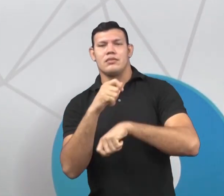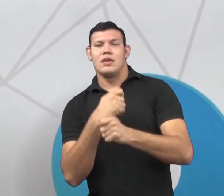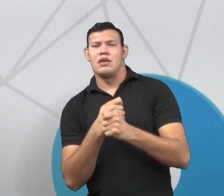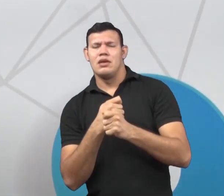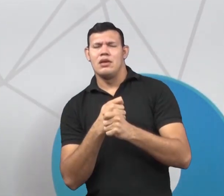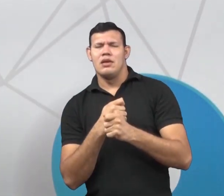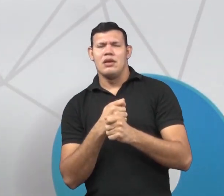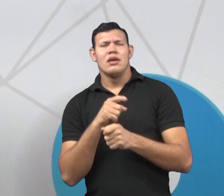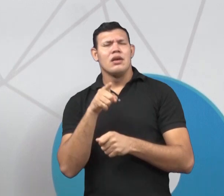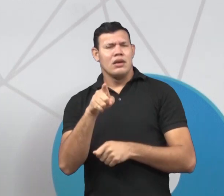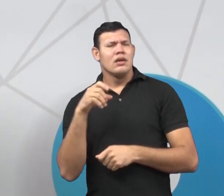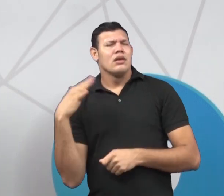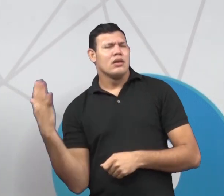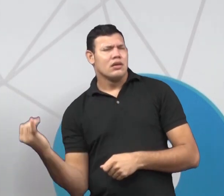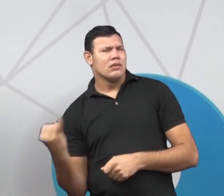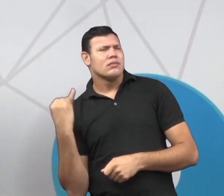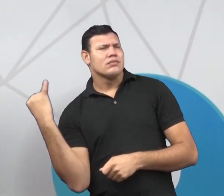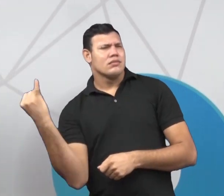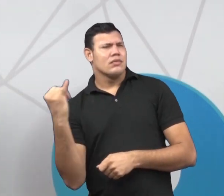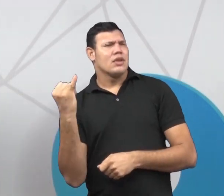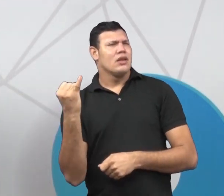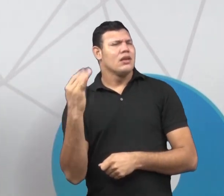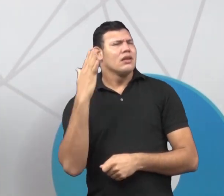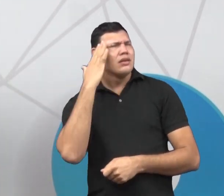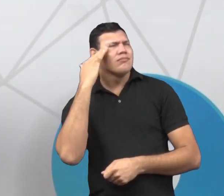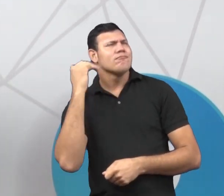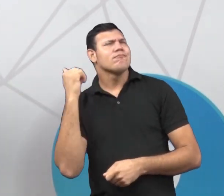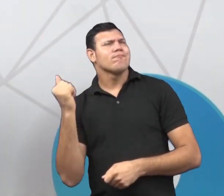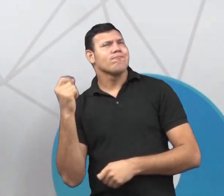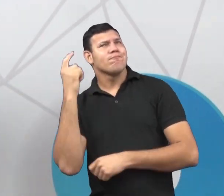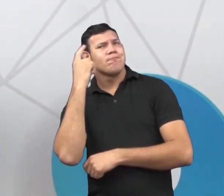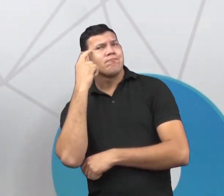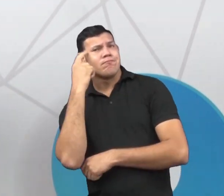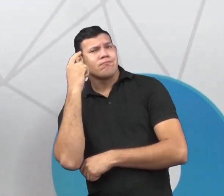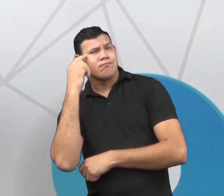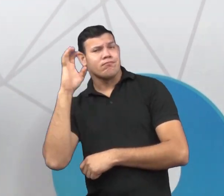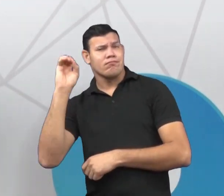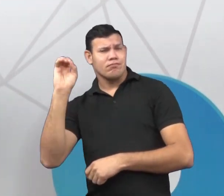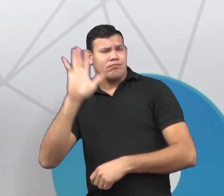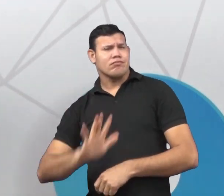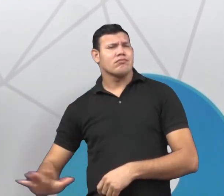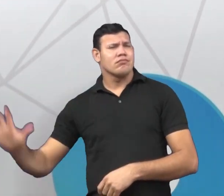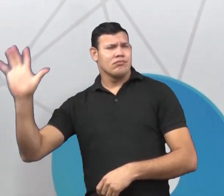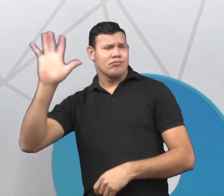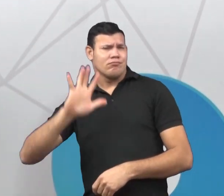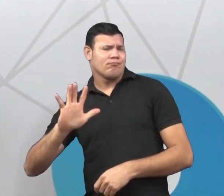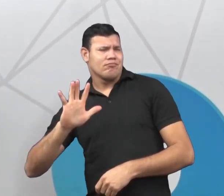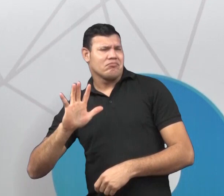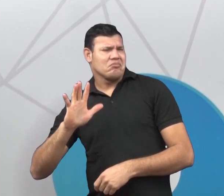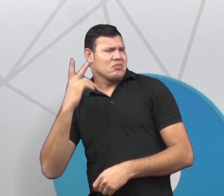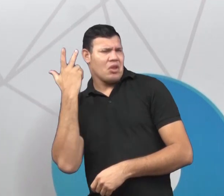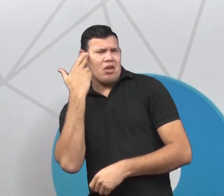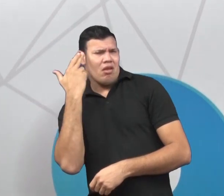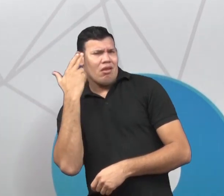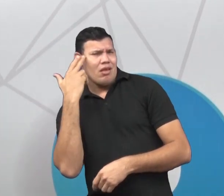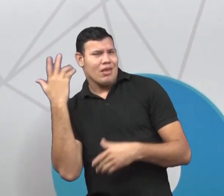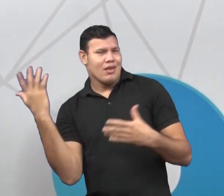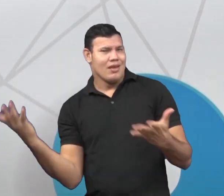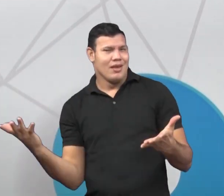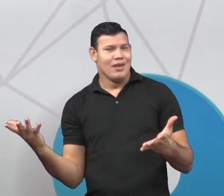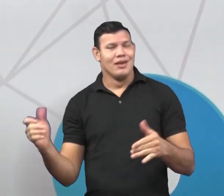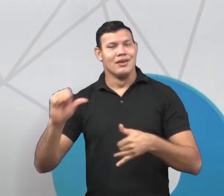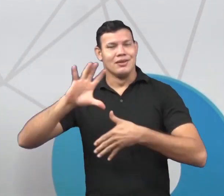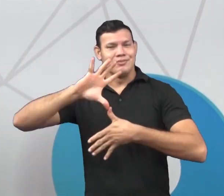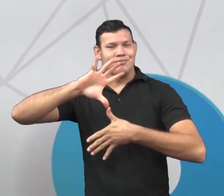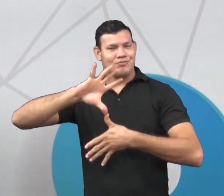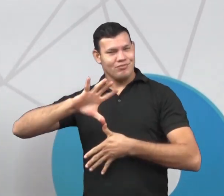você praticamente não ouça o nome Oceania, é mais comum para todos nós falar de